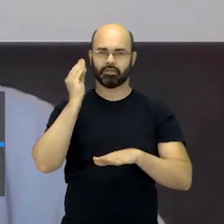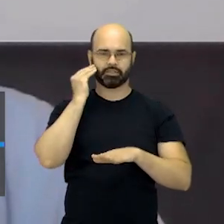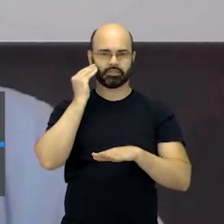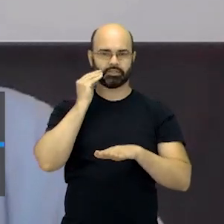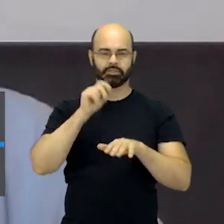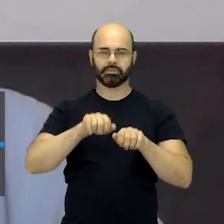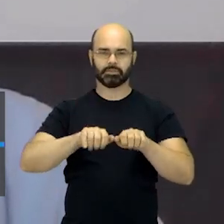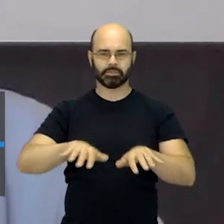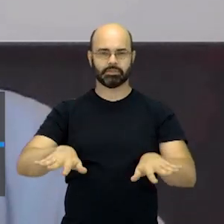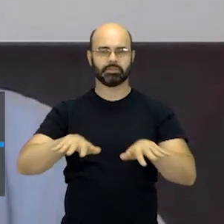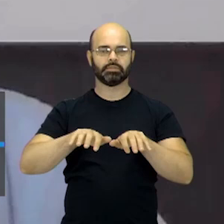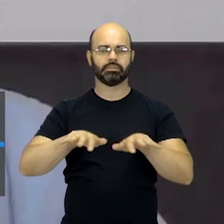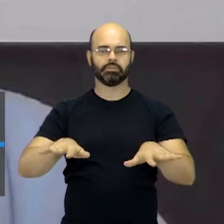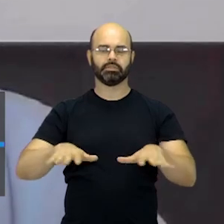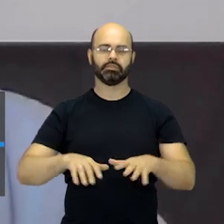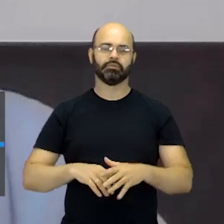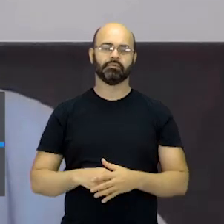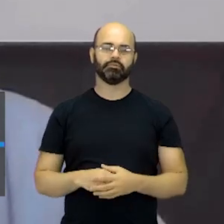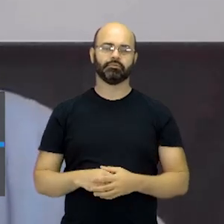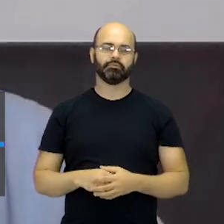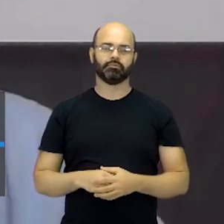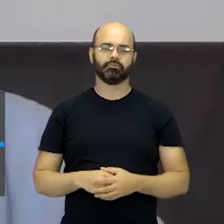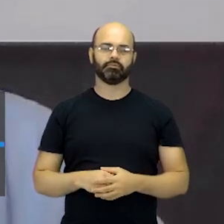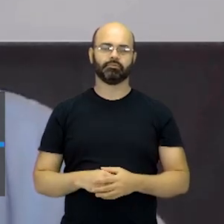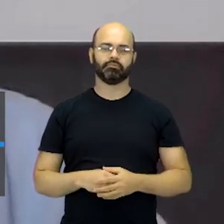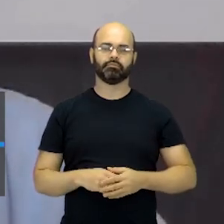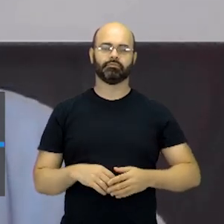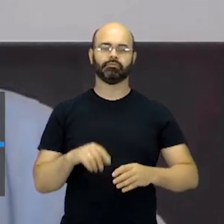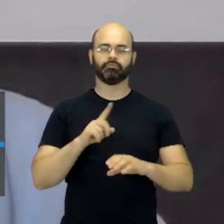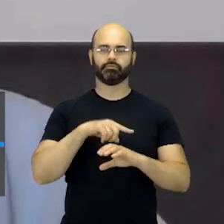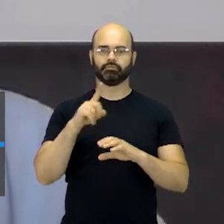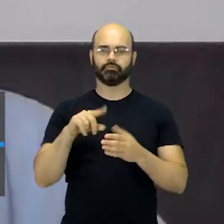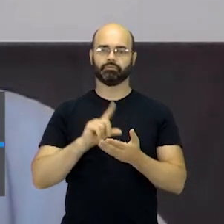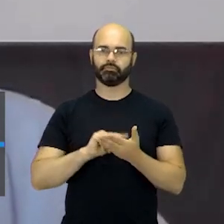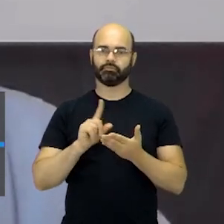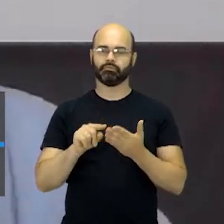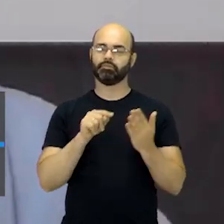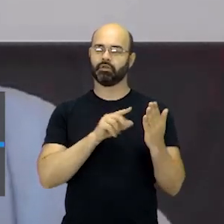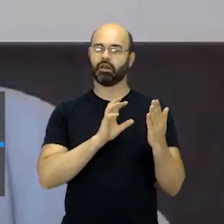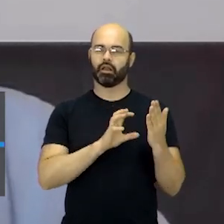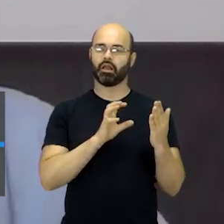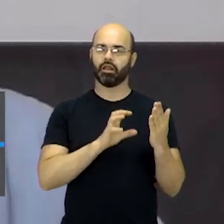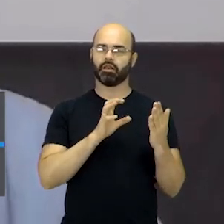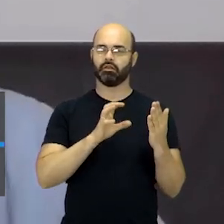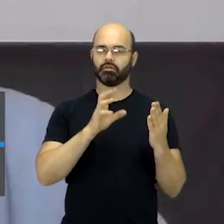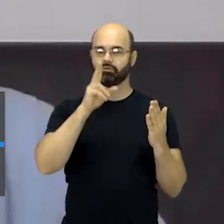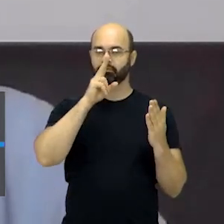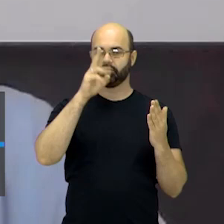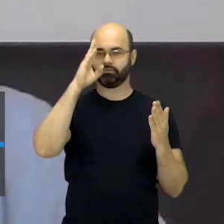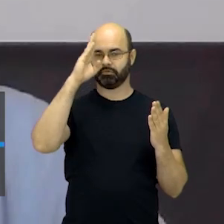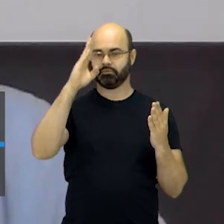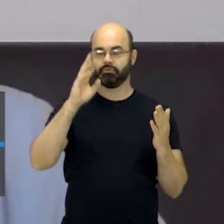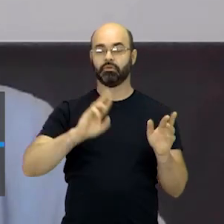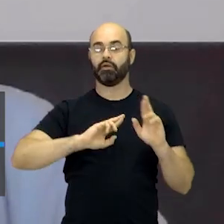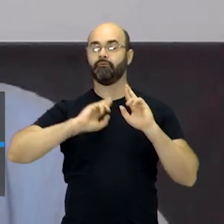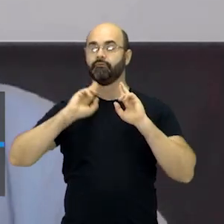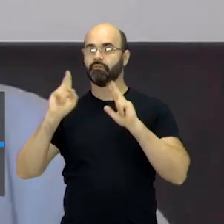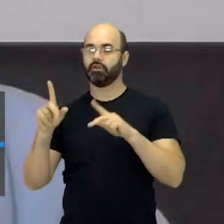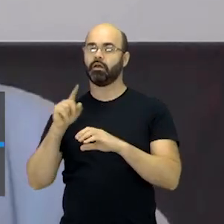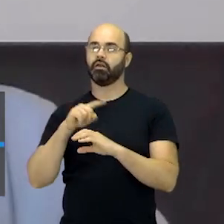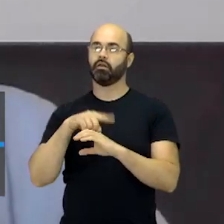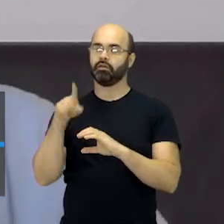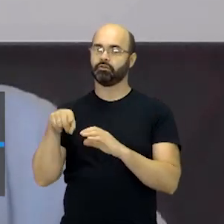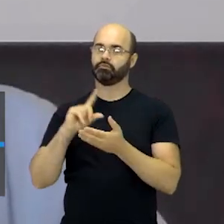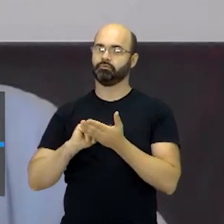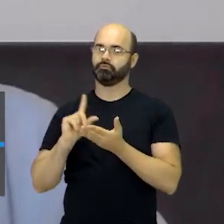possível. Então, essa é uma das grandes características do artigo de divulgação científica, diferentemente do artigo científico. Tá?